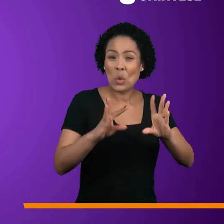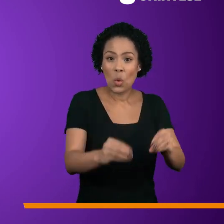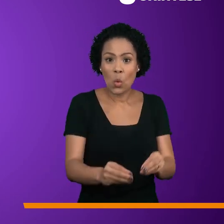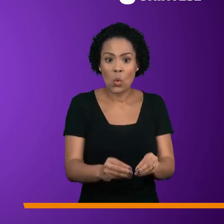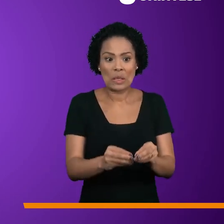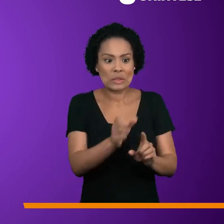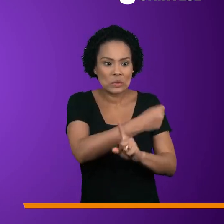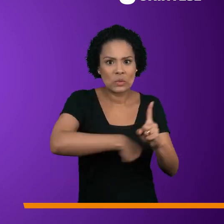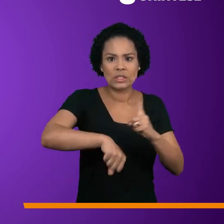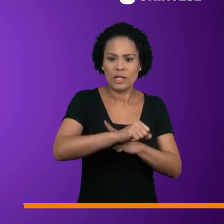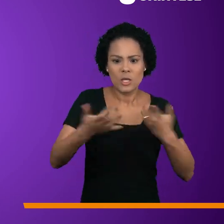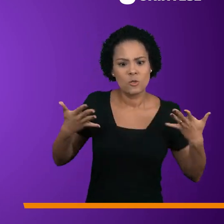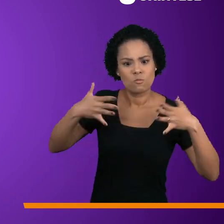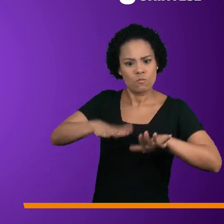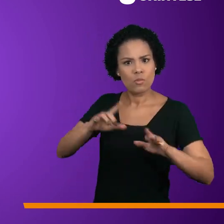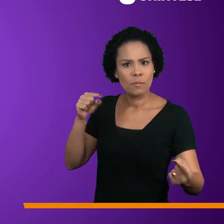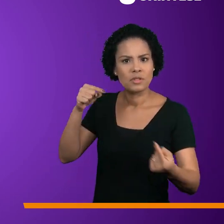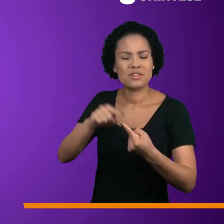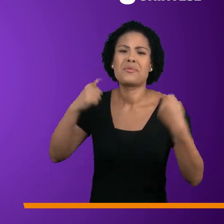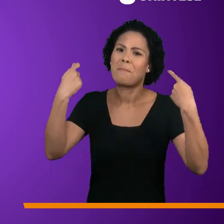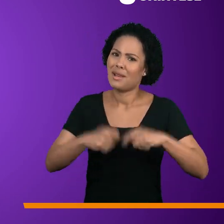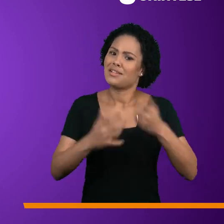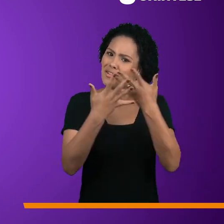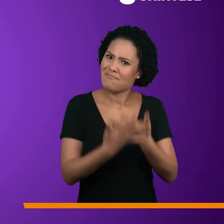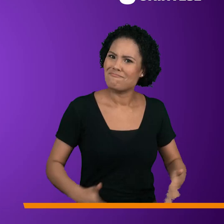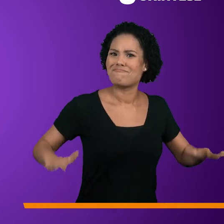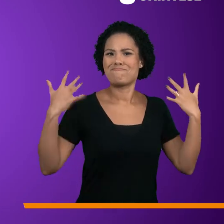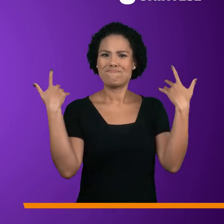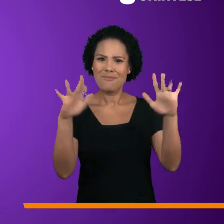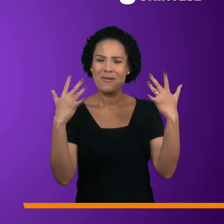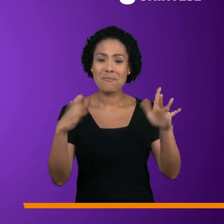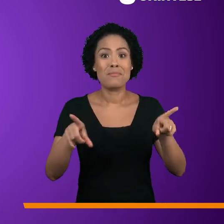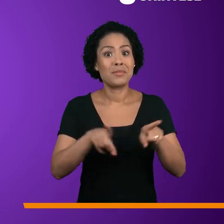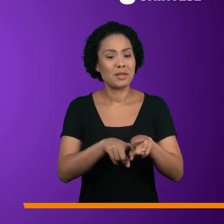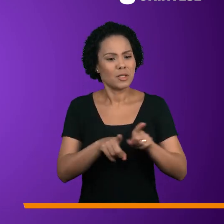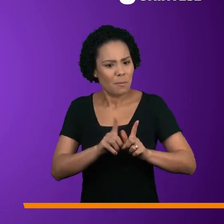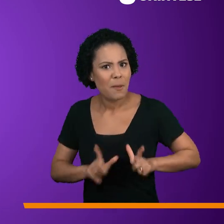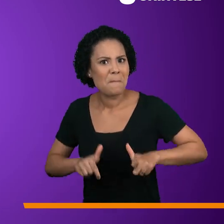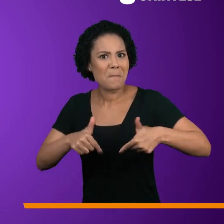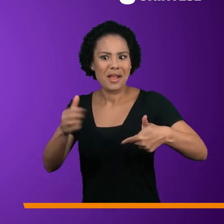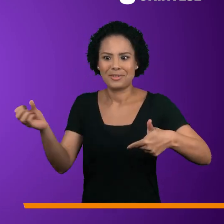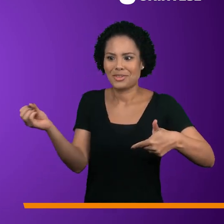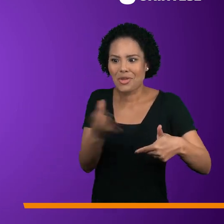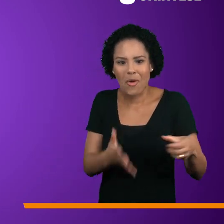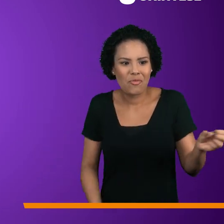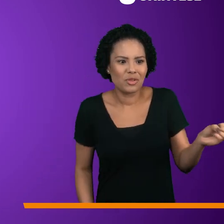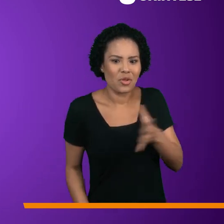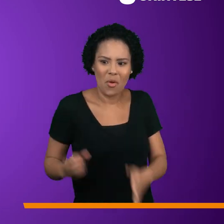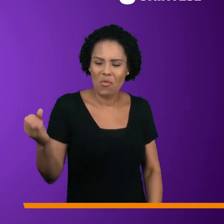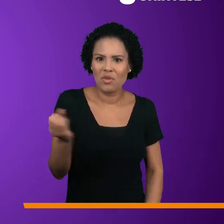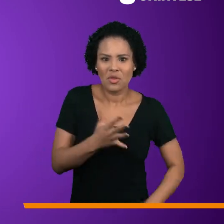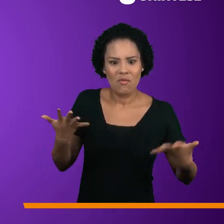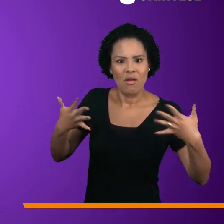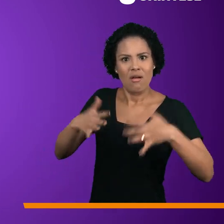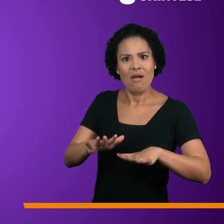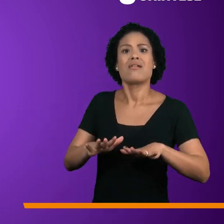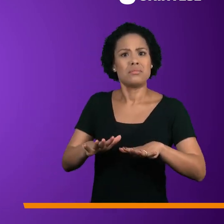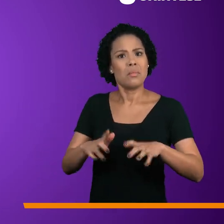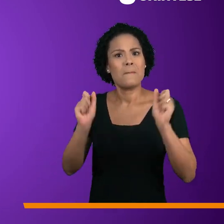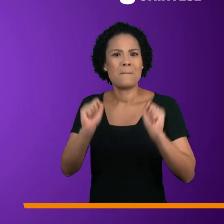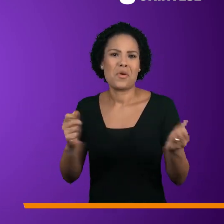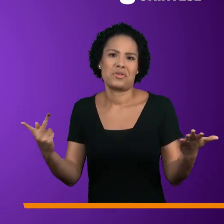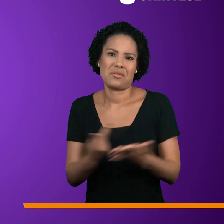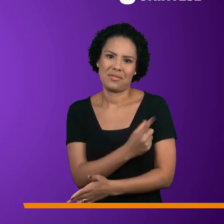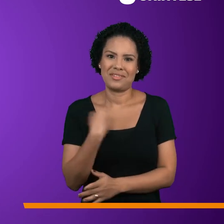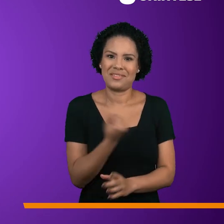a sociedade mais inclusiva devem ser celebradas. Bem como novas iniciativas, cada vez são mais bem-vindas na